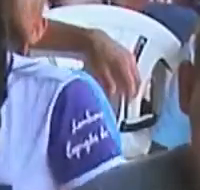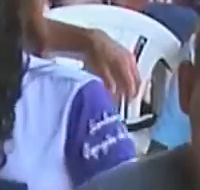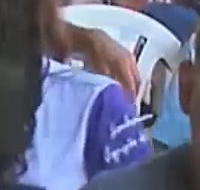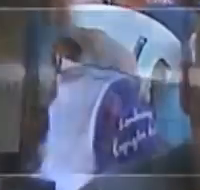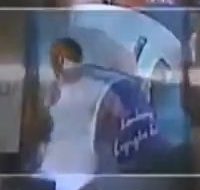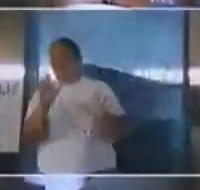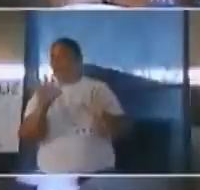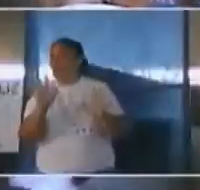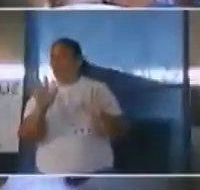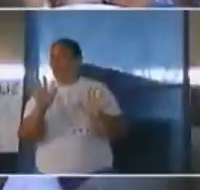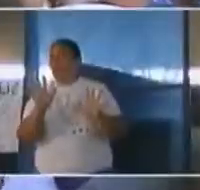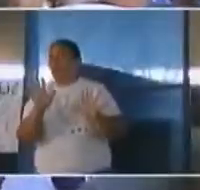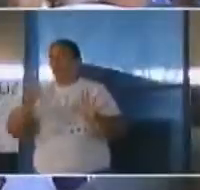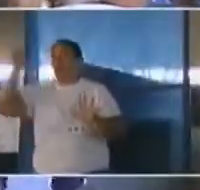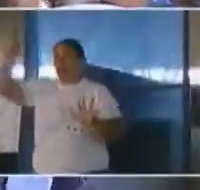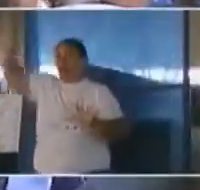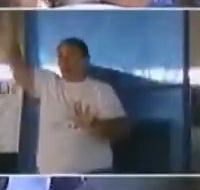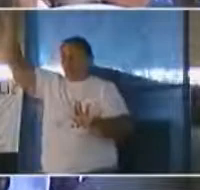ignorância. Mas